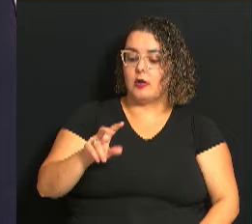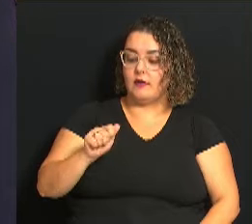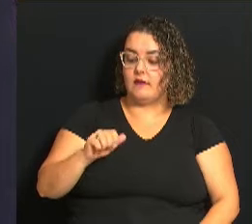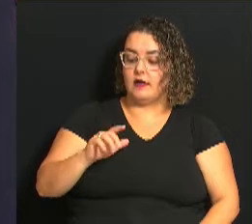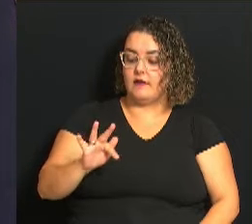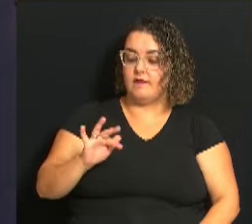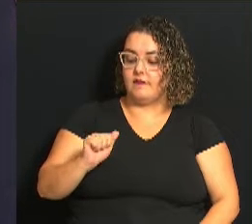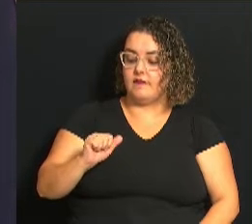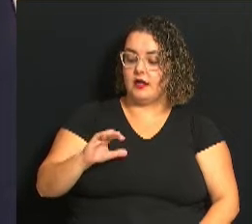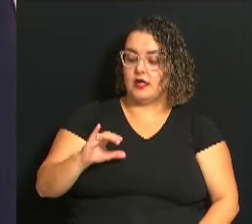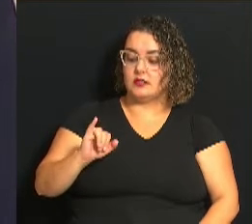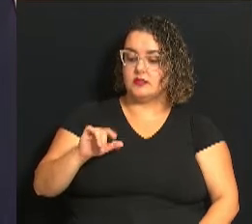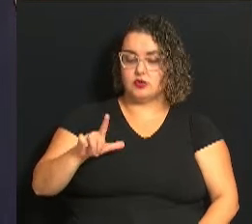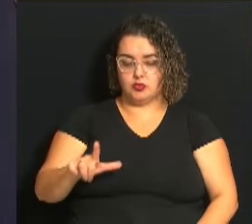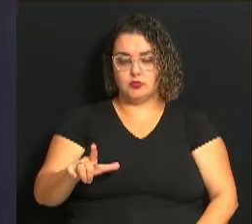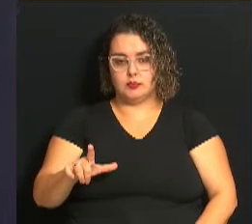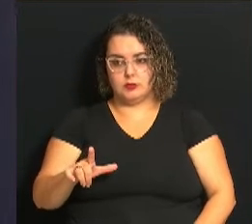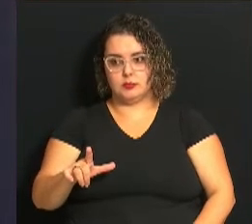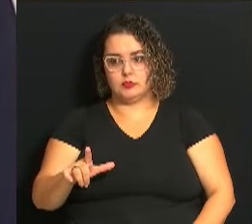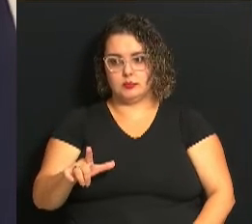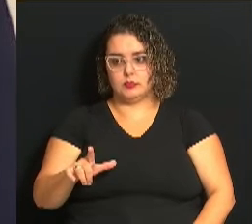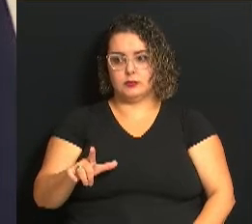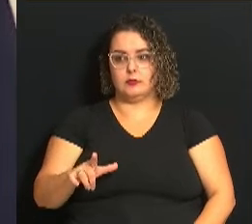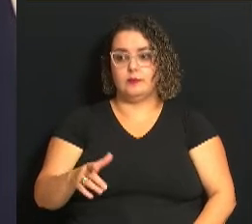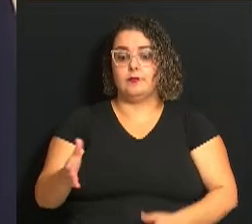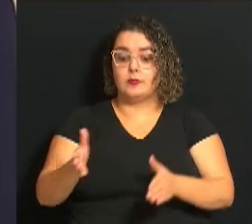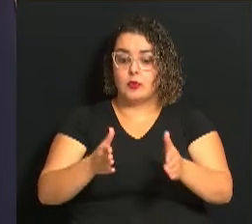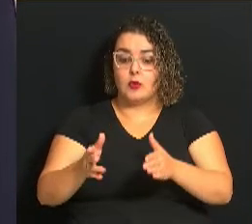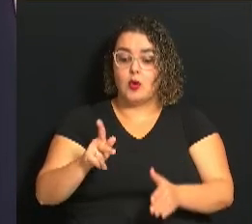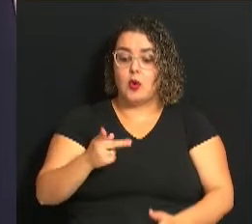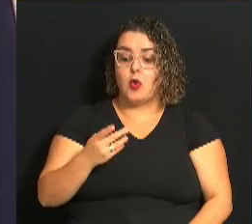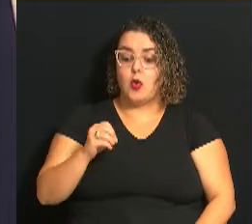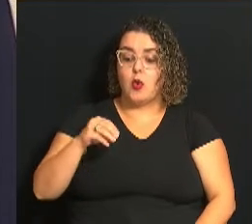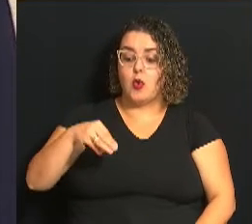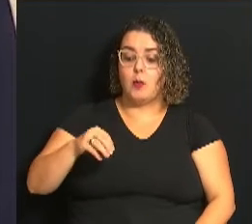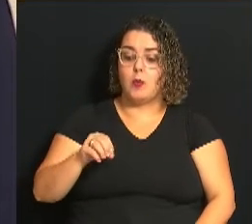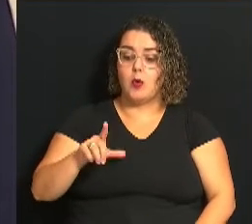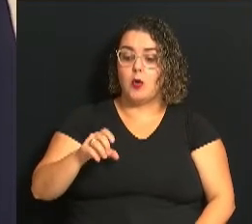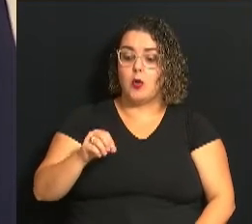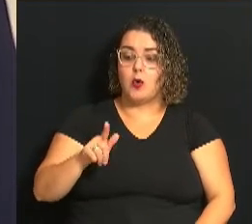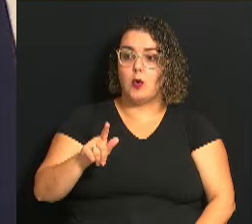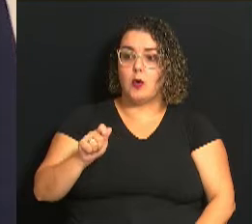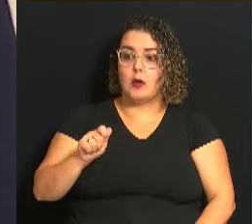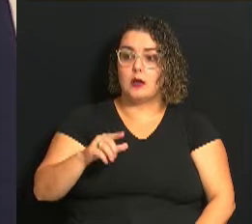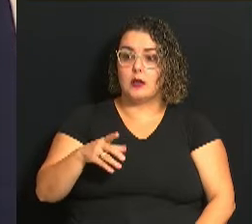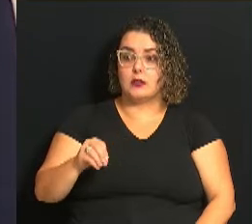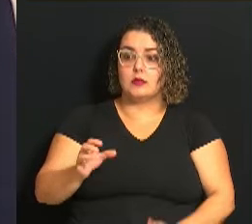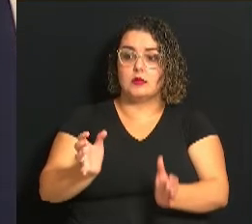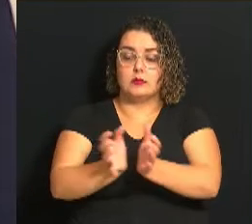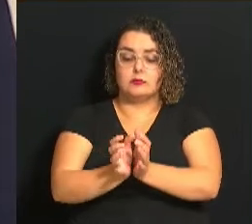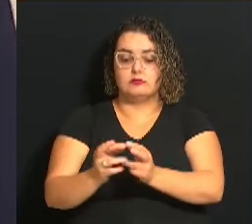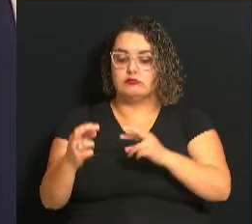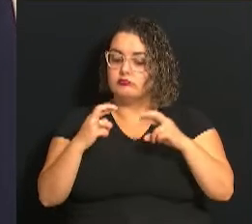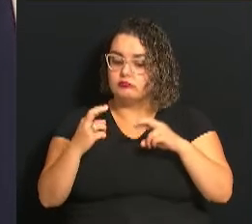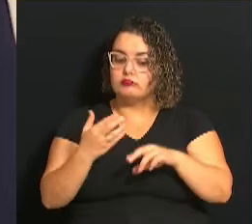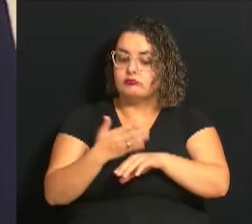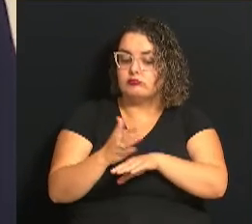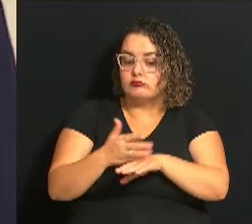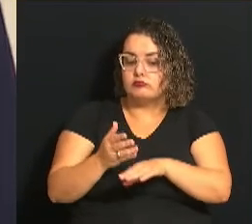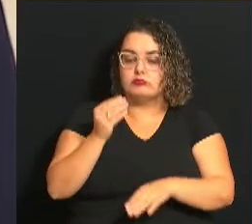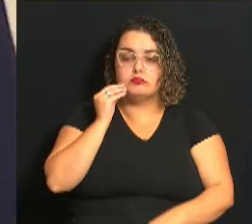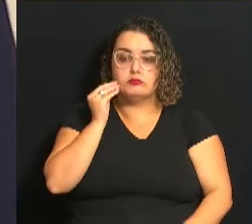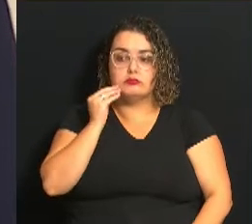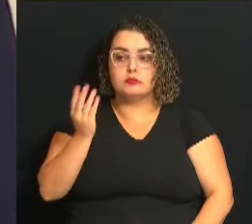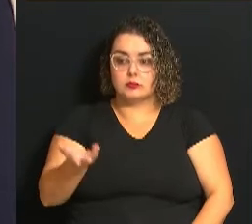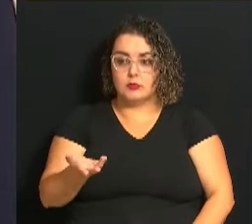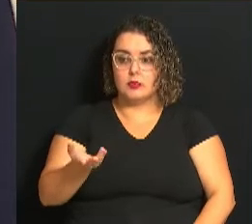junho, no estágio de homologação. O que é homologação? É a equipe observar, treinar, fazer os testes, né,